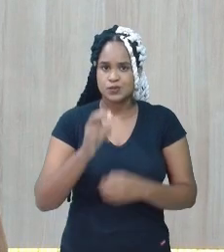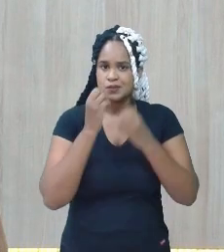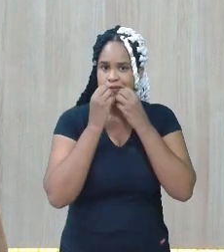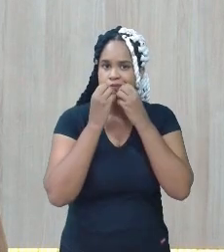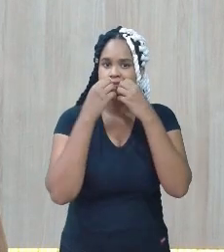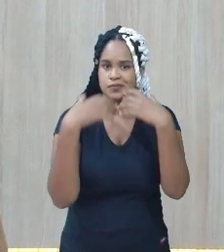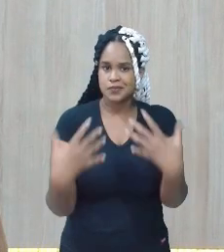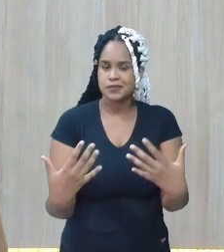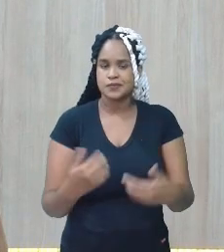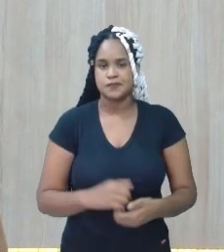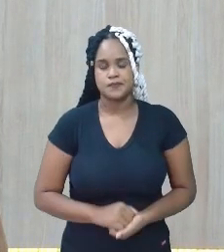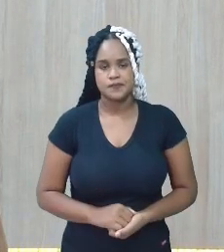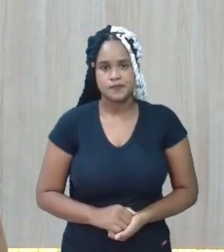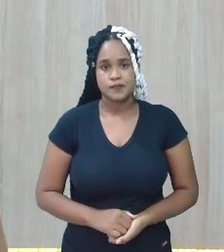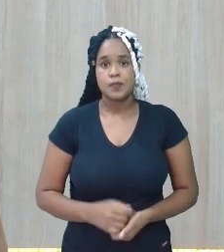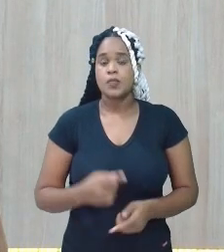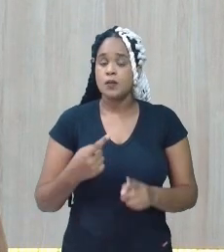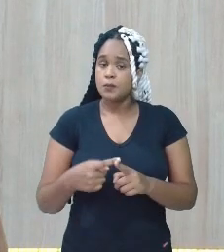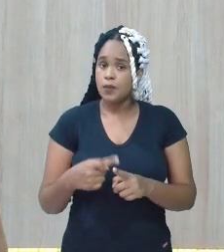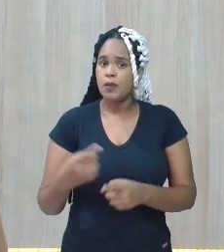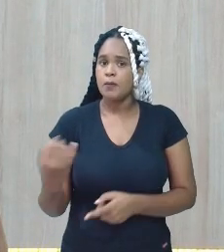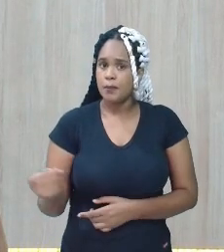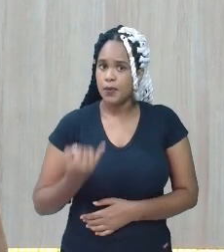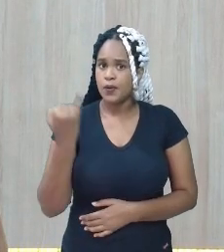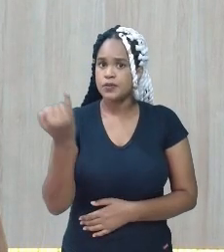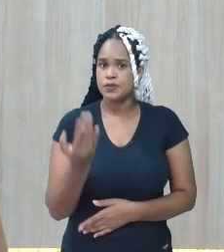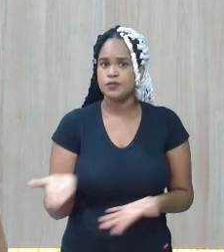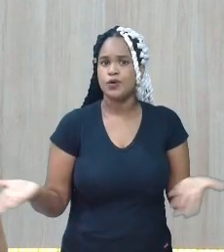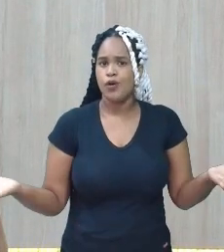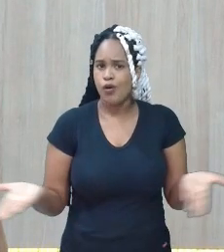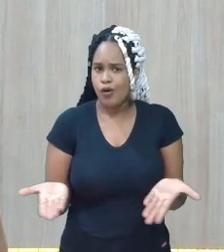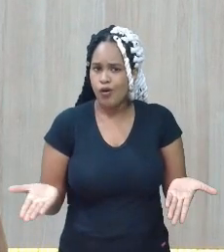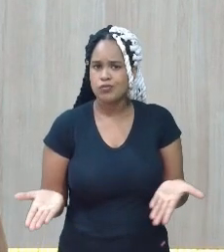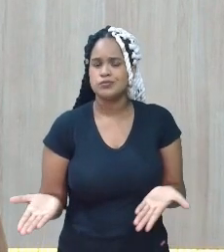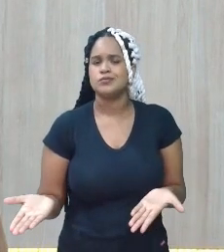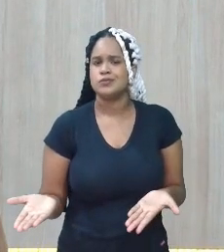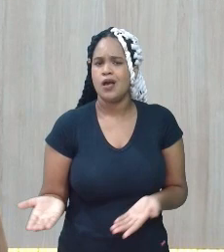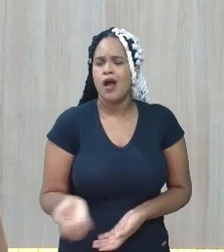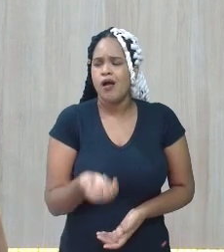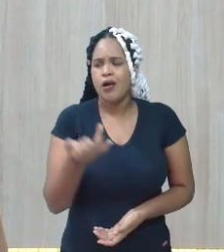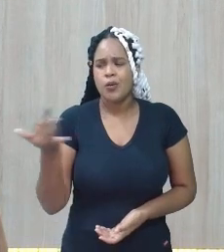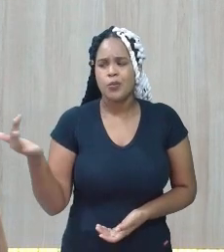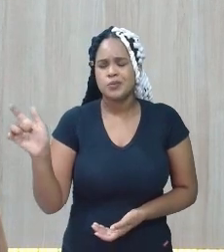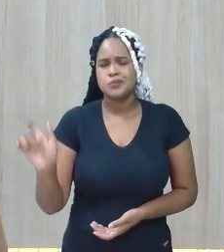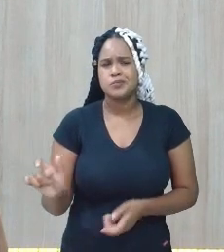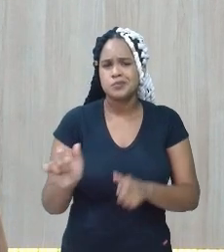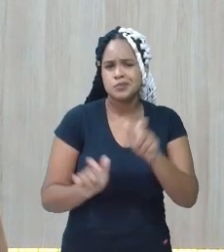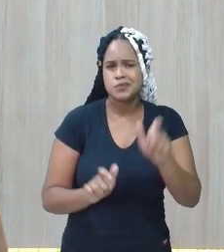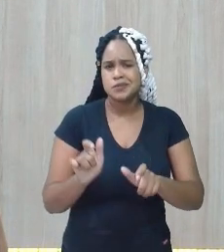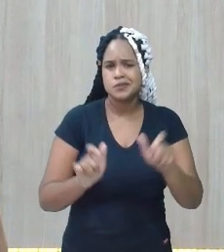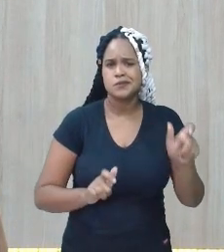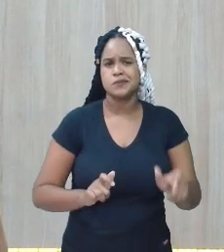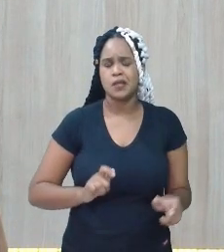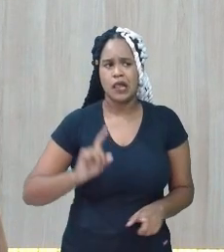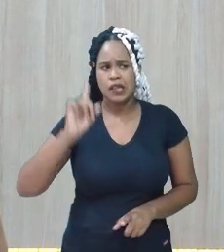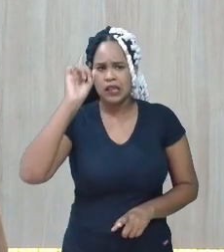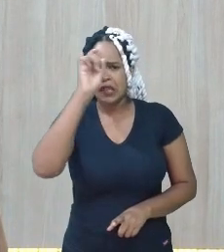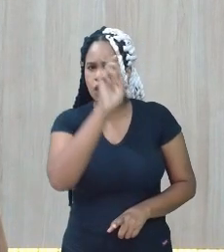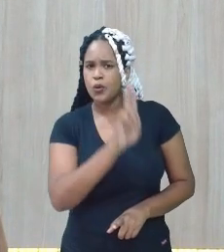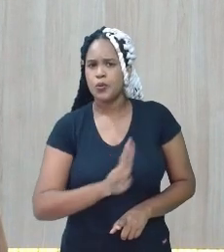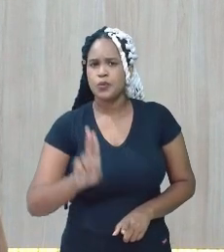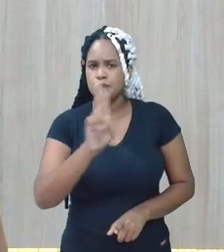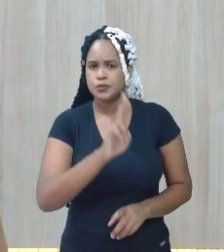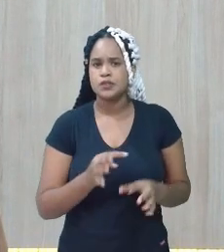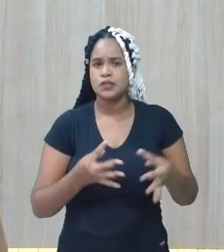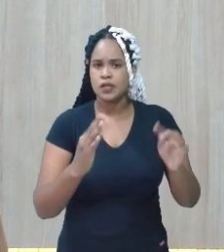uma vez eu repito, porque é importante. Hoje as pessoas estão tendo muita dificuldade na utilização e é importante que a gente